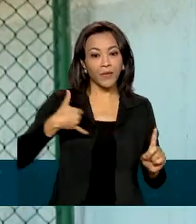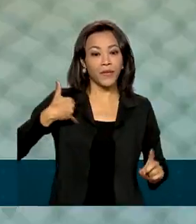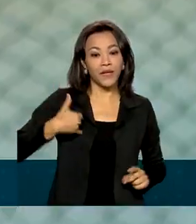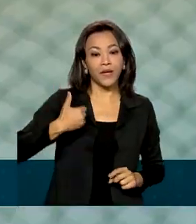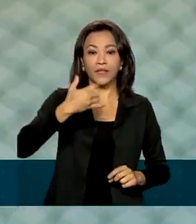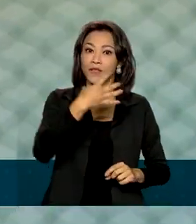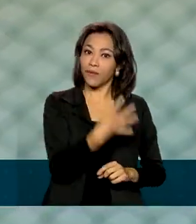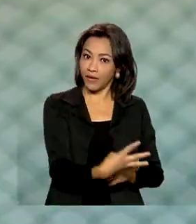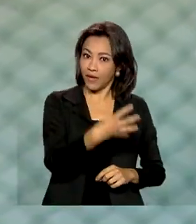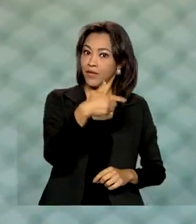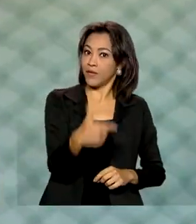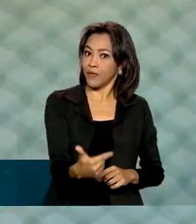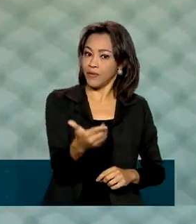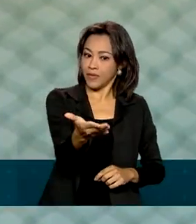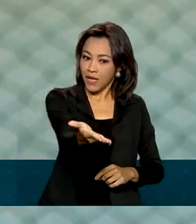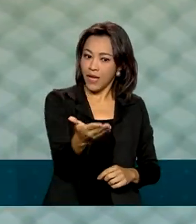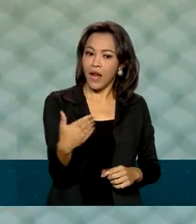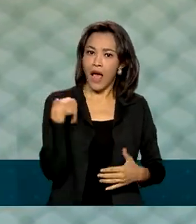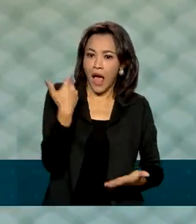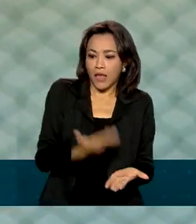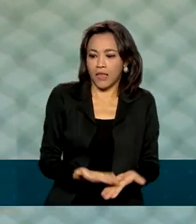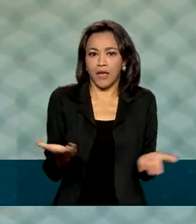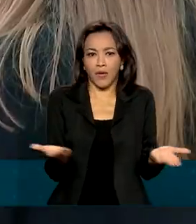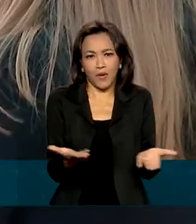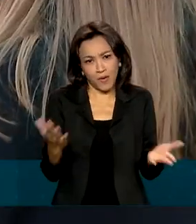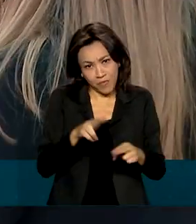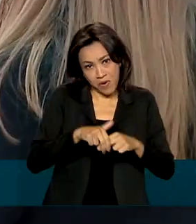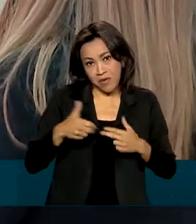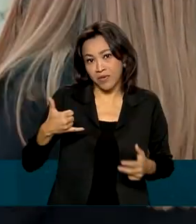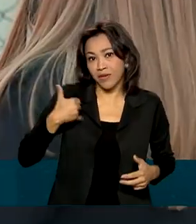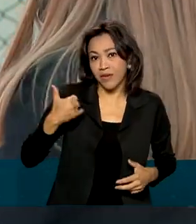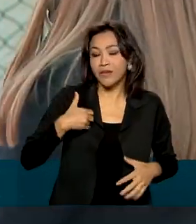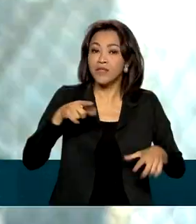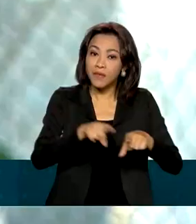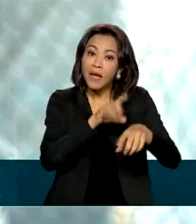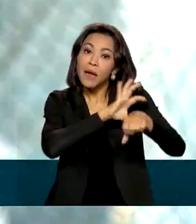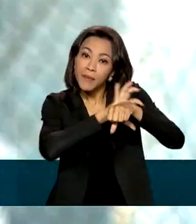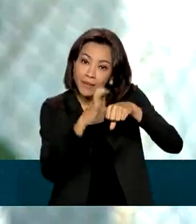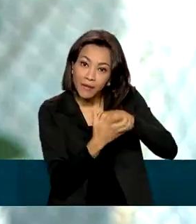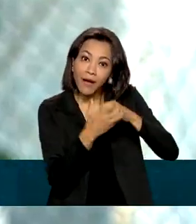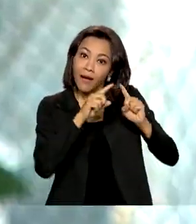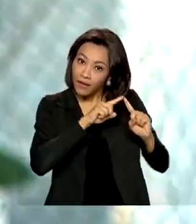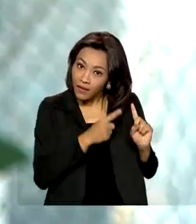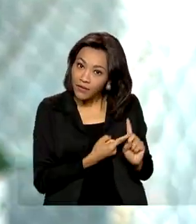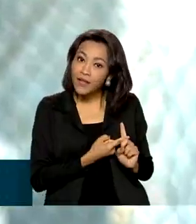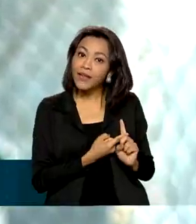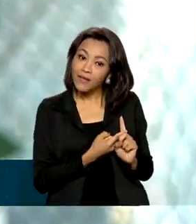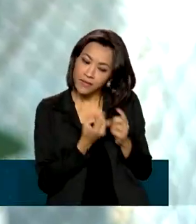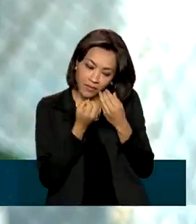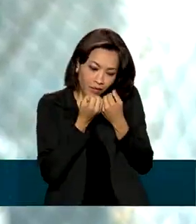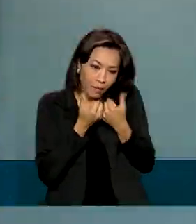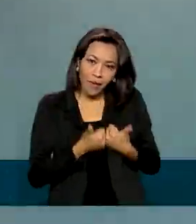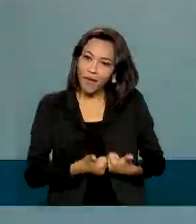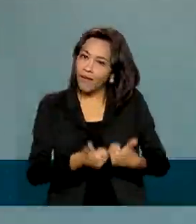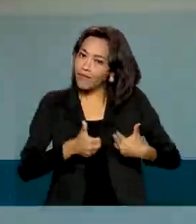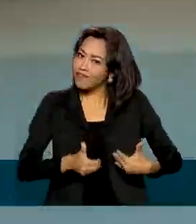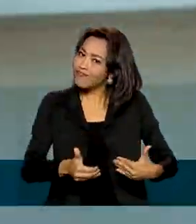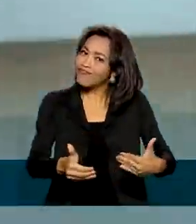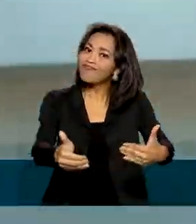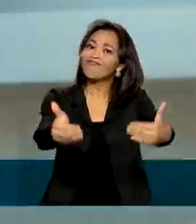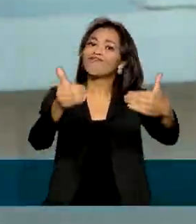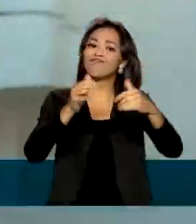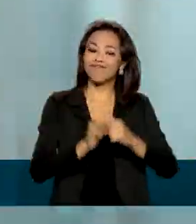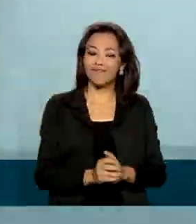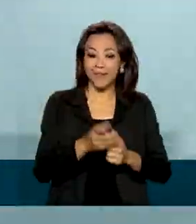anos. Ela conta que até agora, apesar da idade e da pandemia, a gravidez corre tranquila. Para que